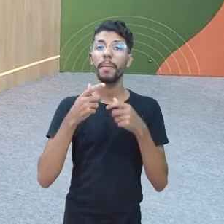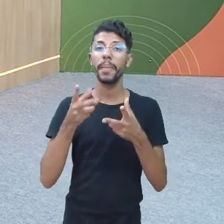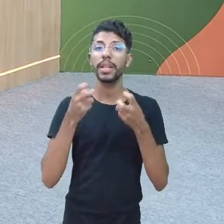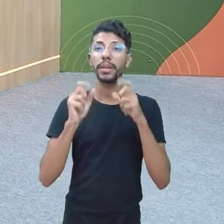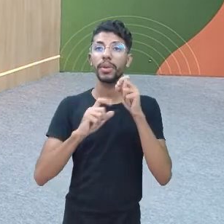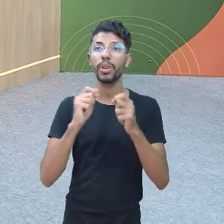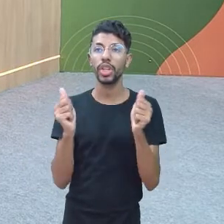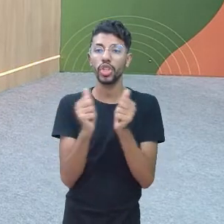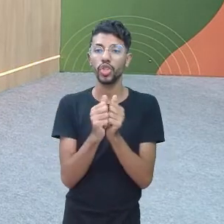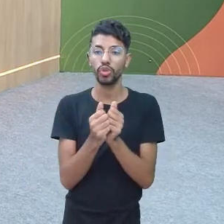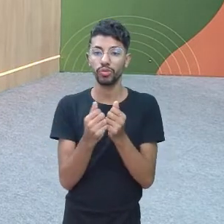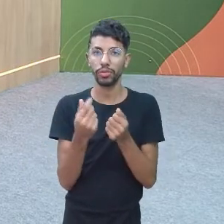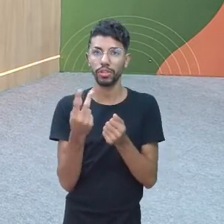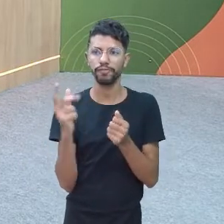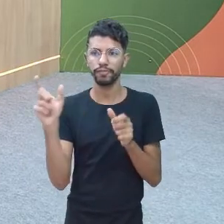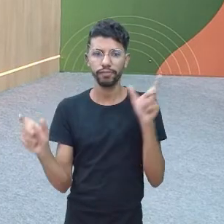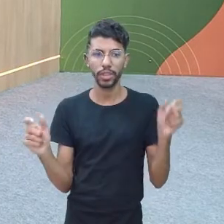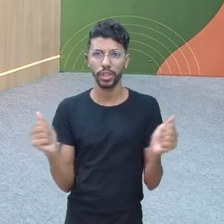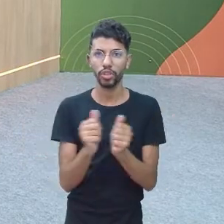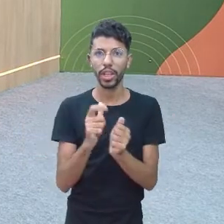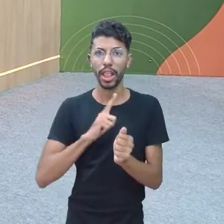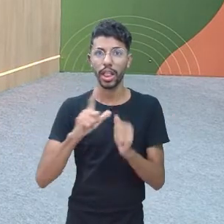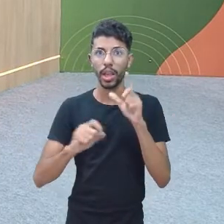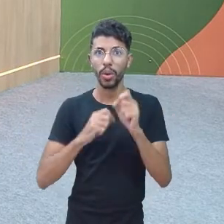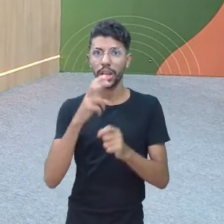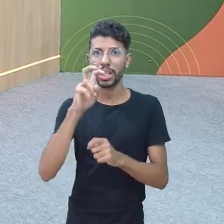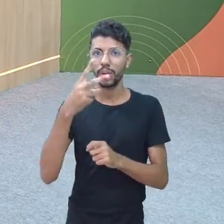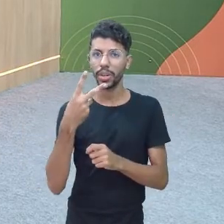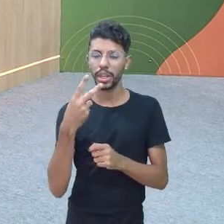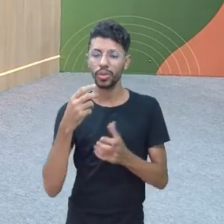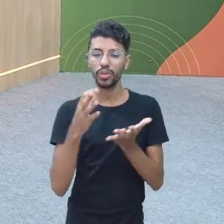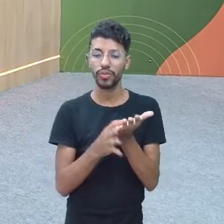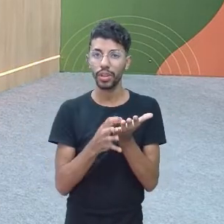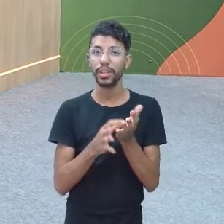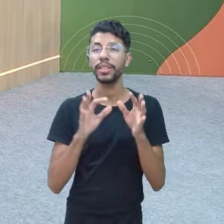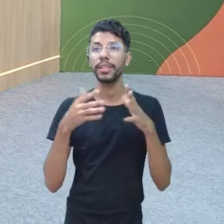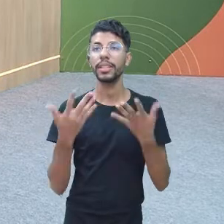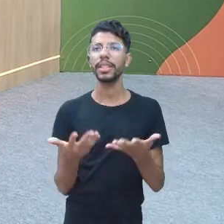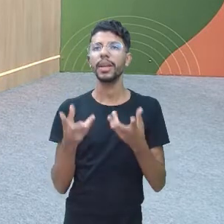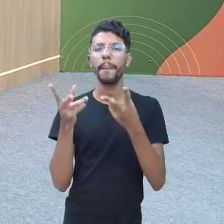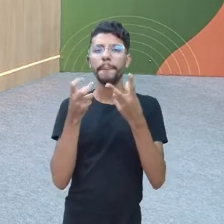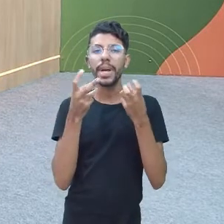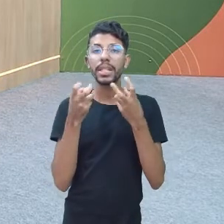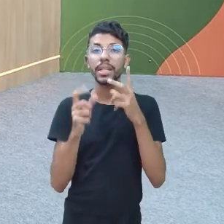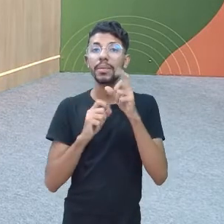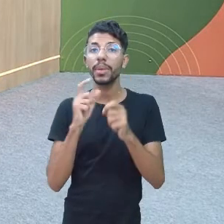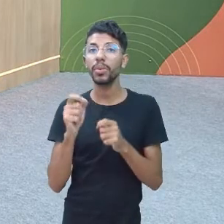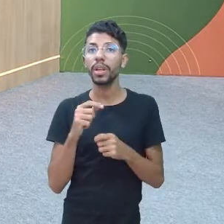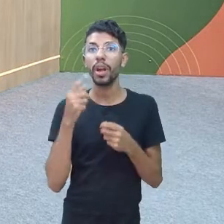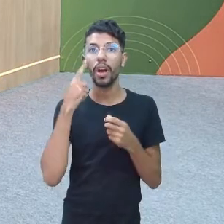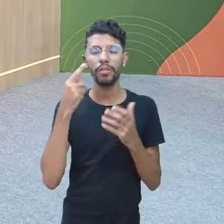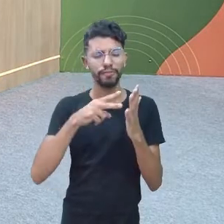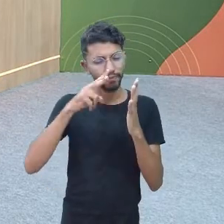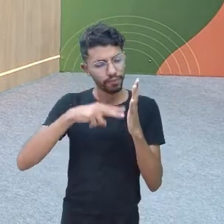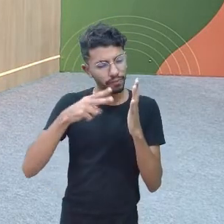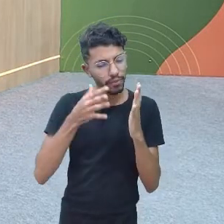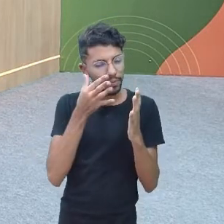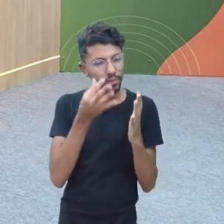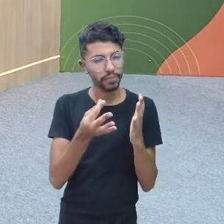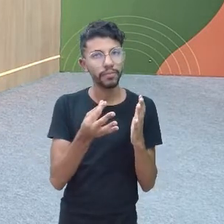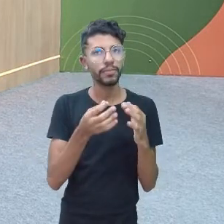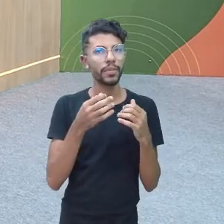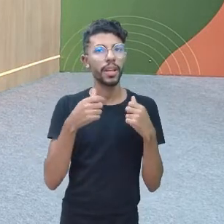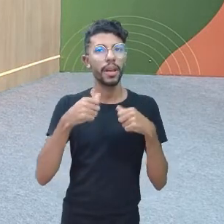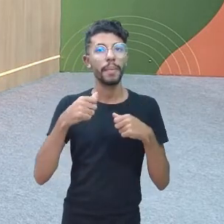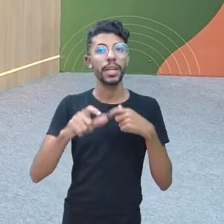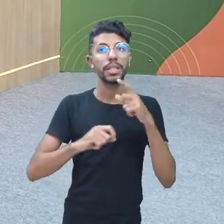tinham 52 figurinhas, beleza também. Então veja que essa leitura com atenção, ela precisa